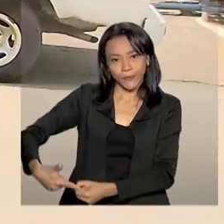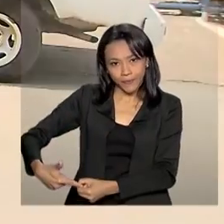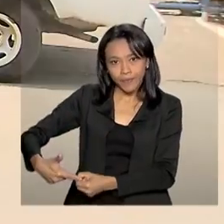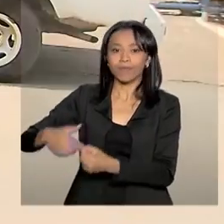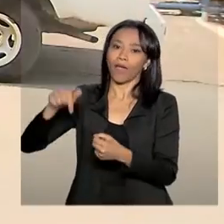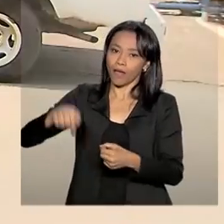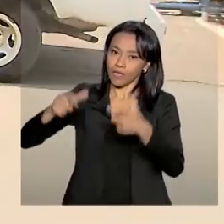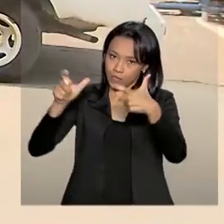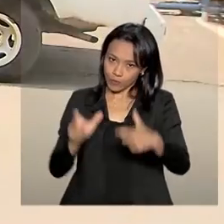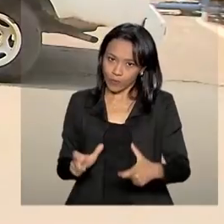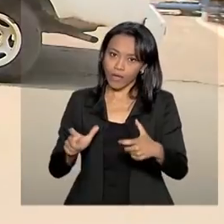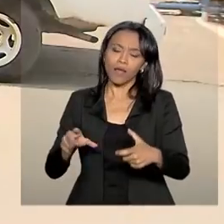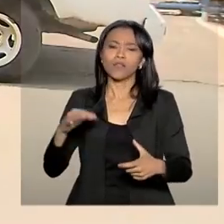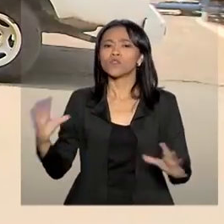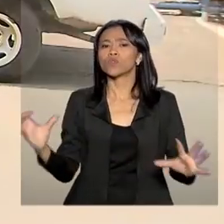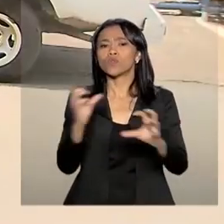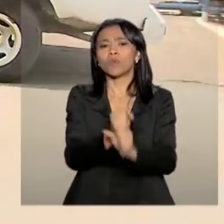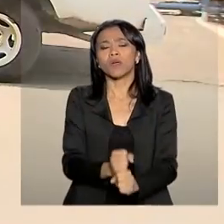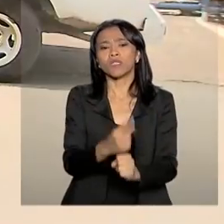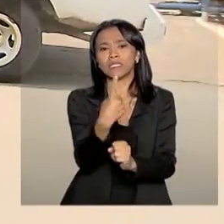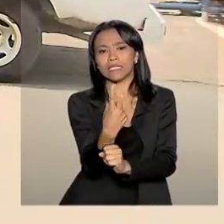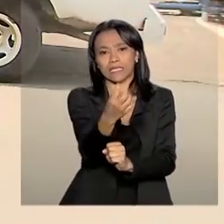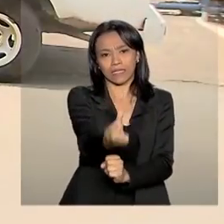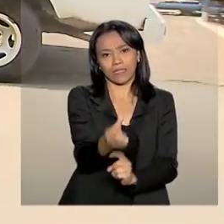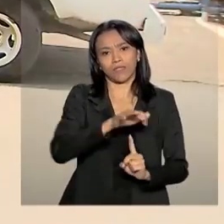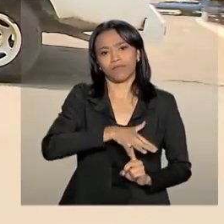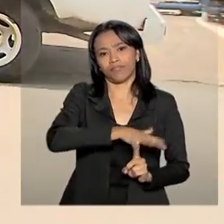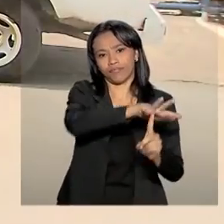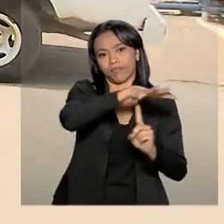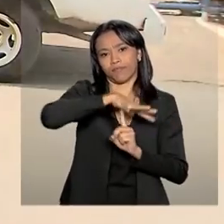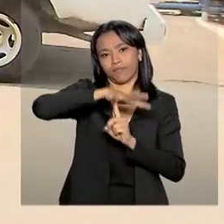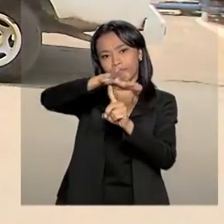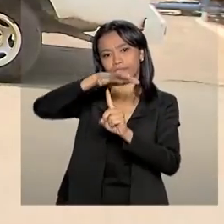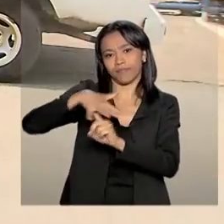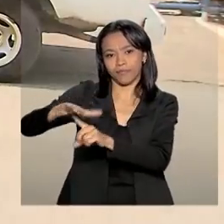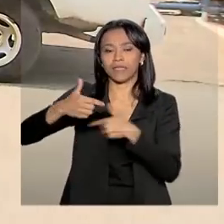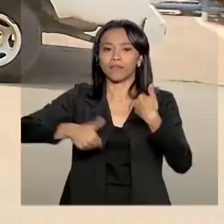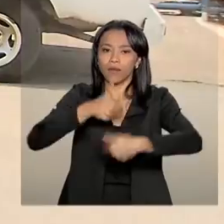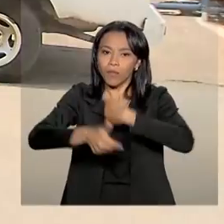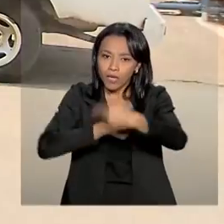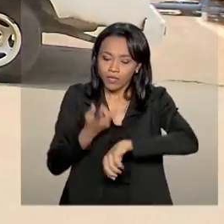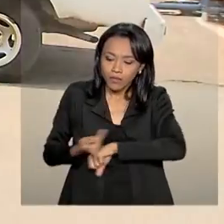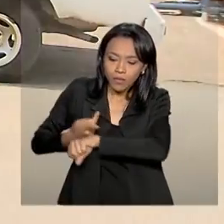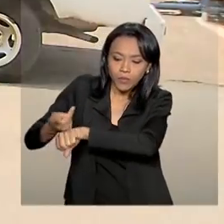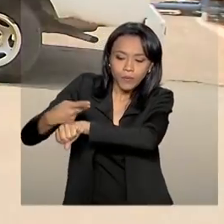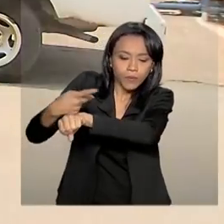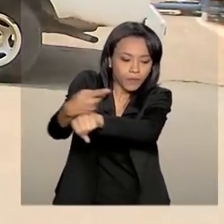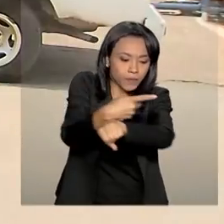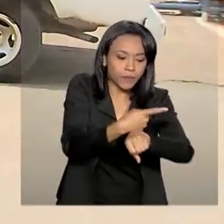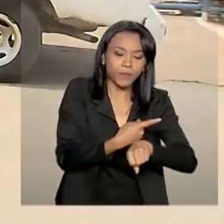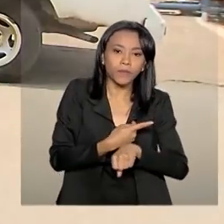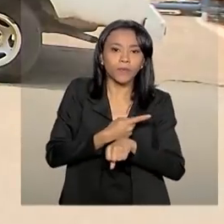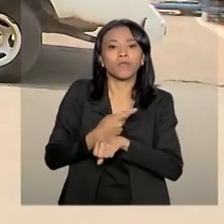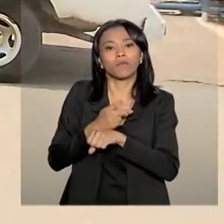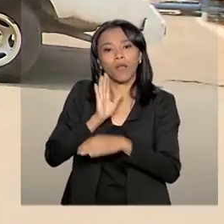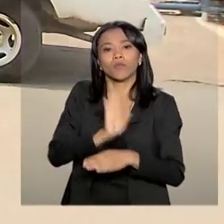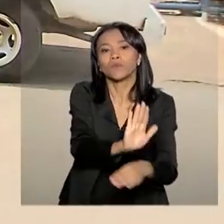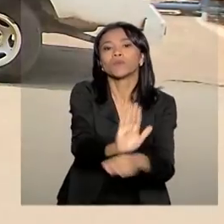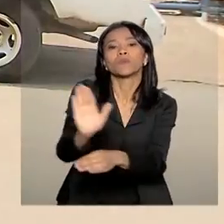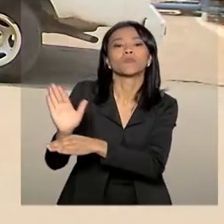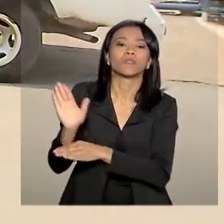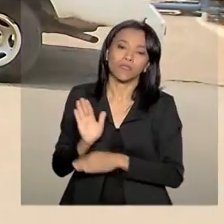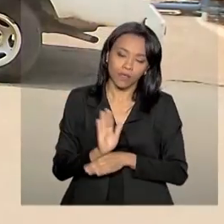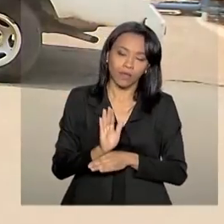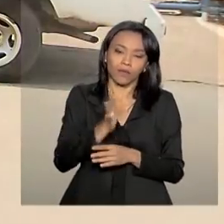Ao todo, há 16 aeronaves trabalhando nessa operação de busca e salvamento das vítimas do rompimento